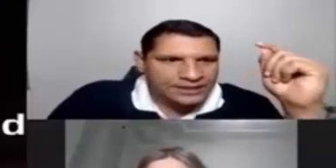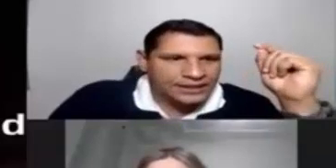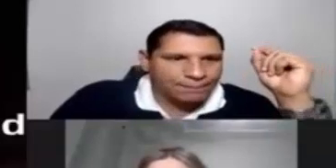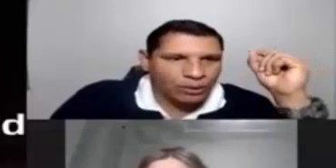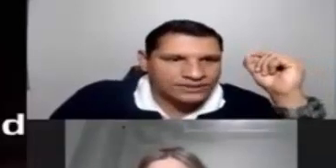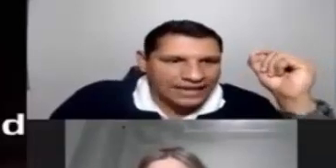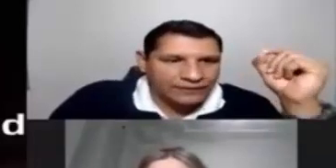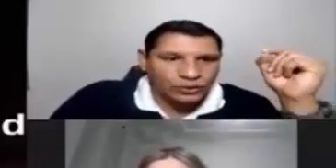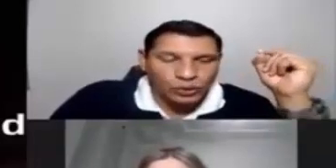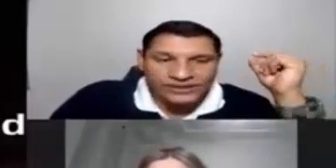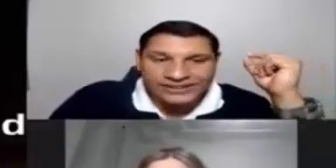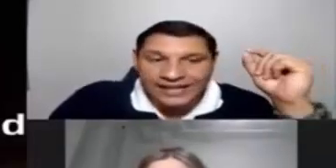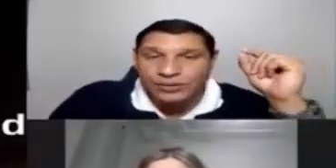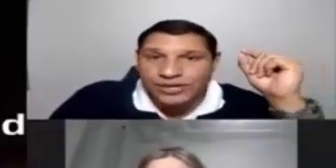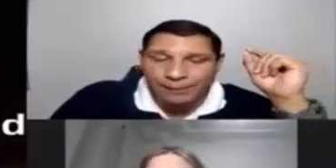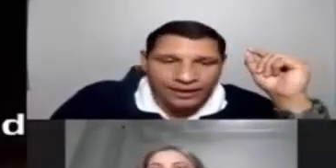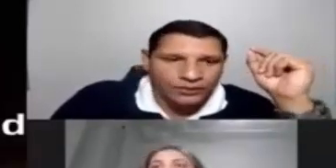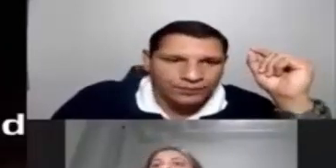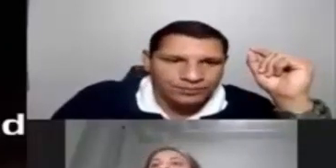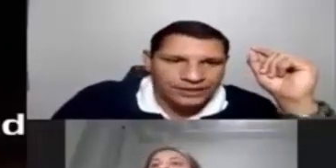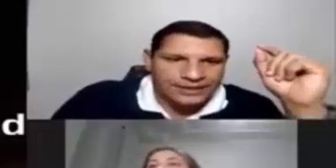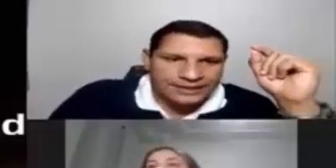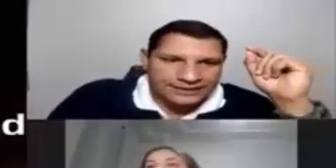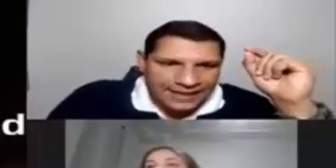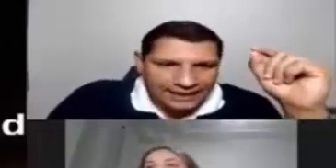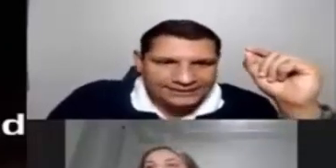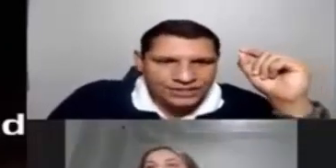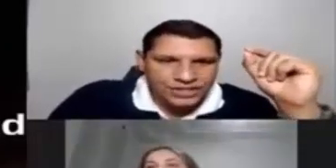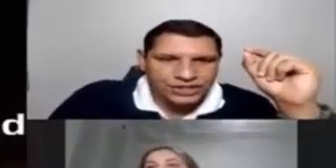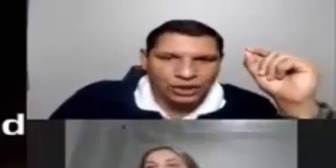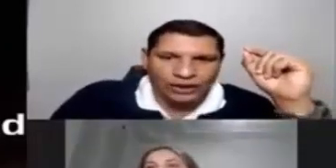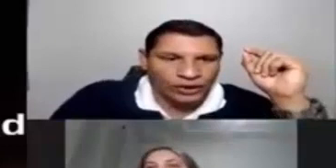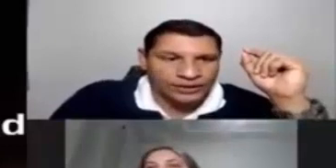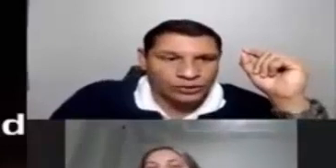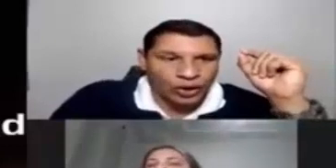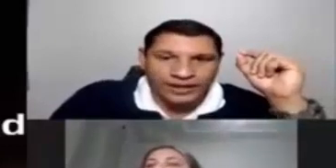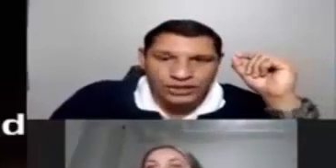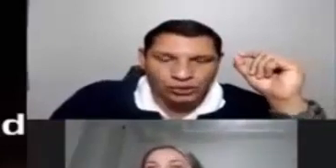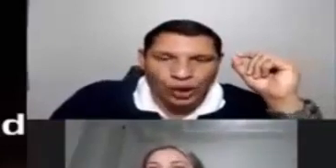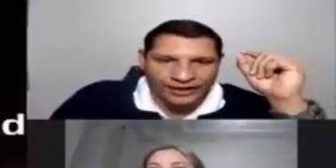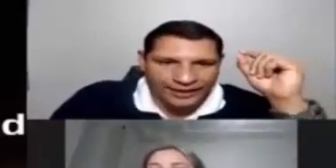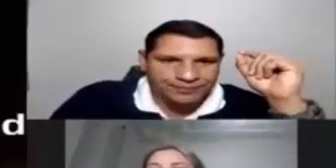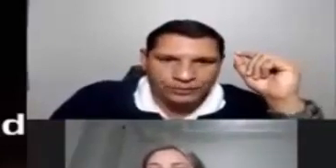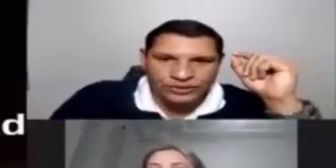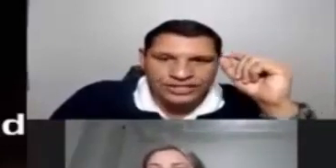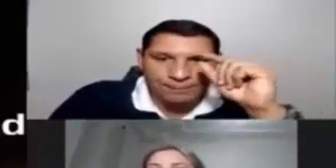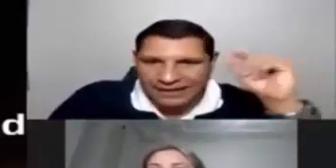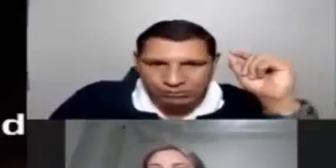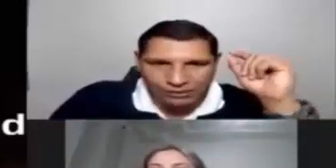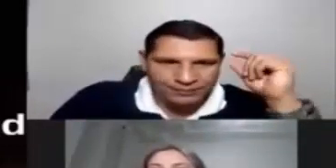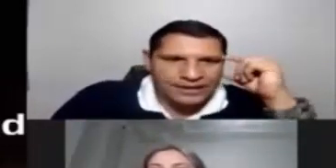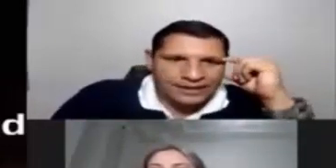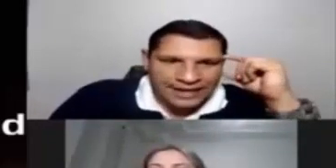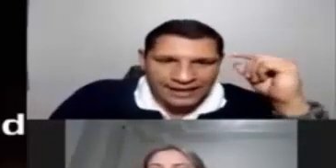que repousava no seio de Abraão nela se diz que olha que ele coloca história né não diz nem